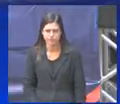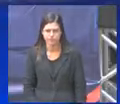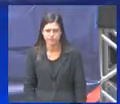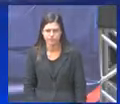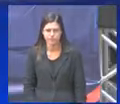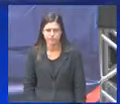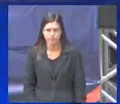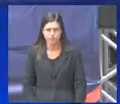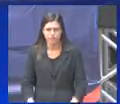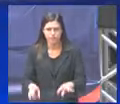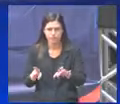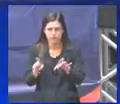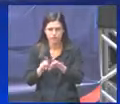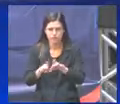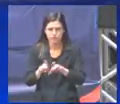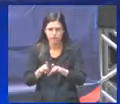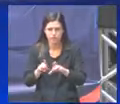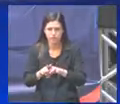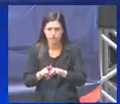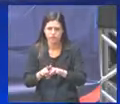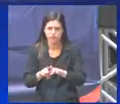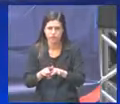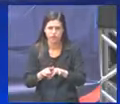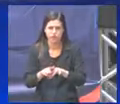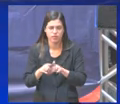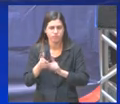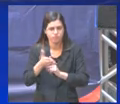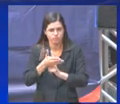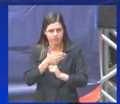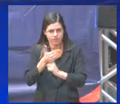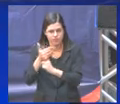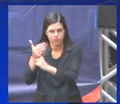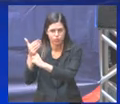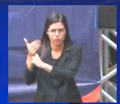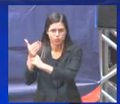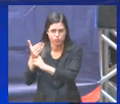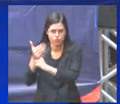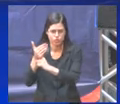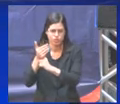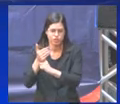E, da mesma forma, quando a tecnologia ela vem,